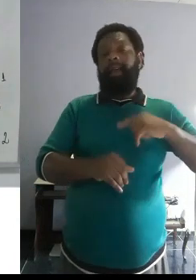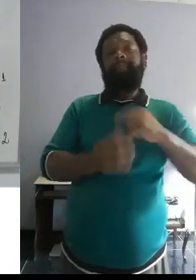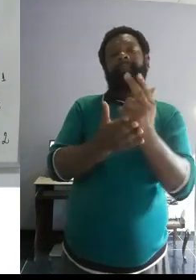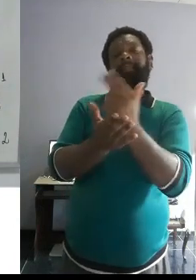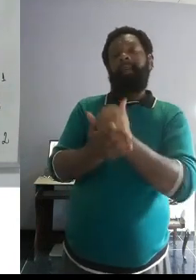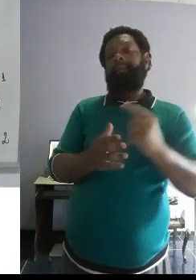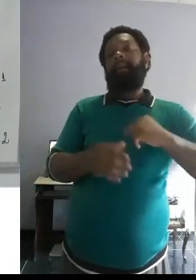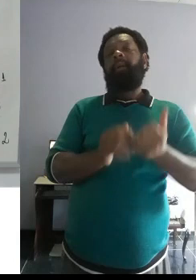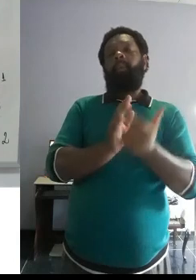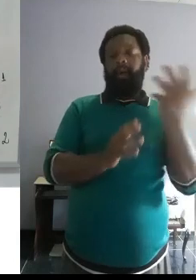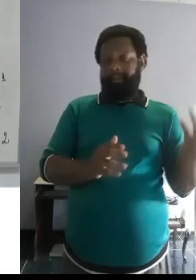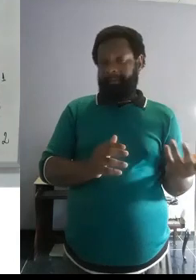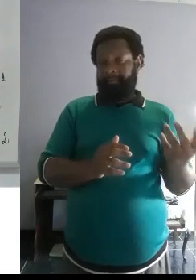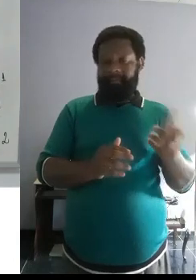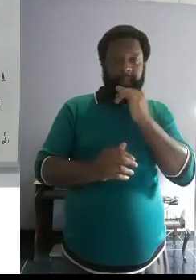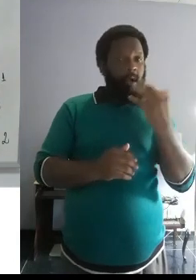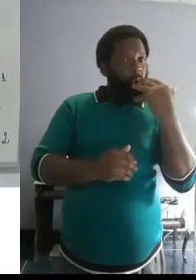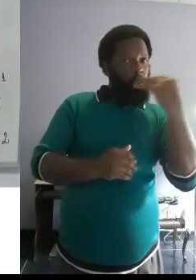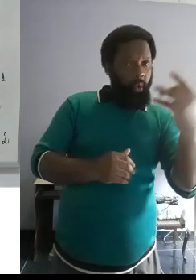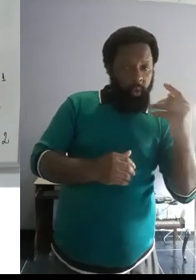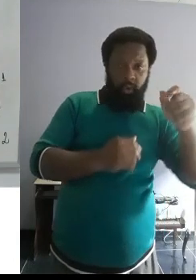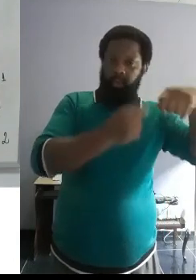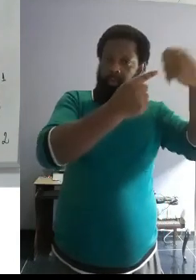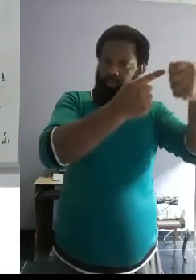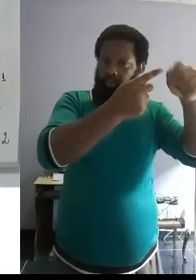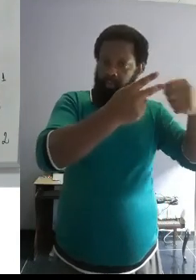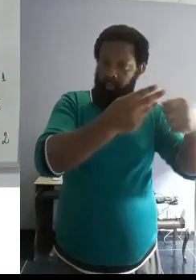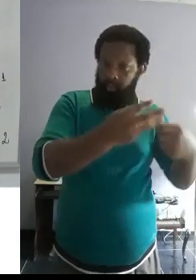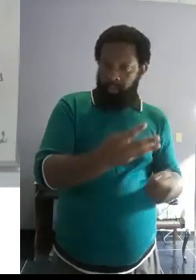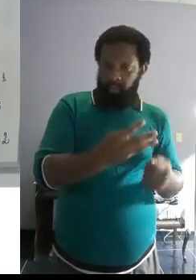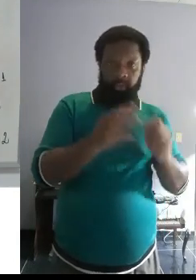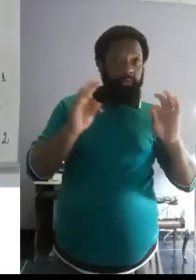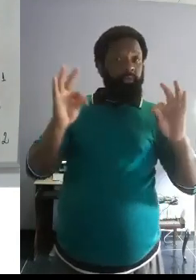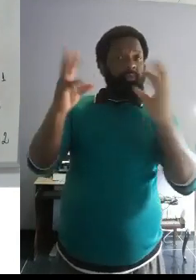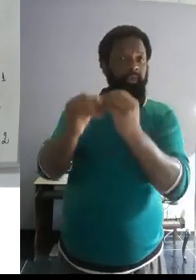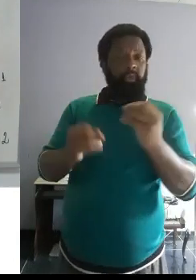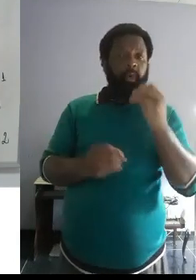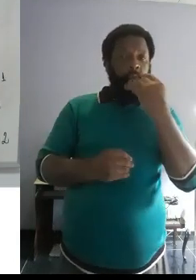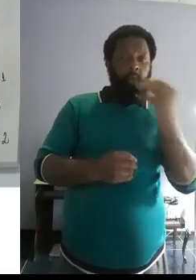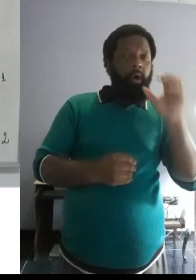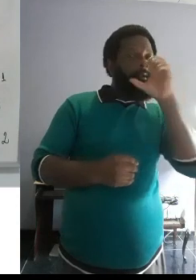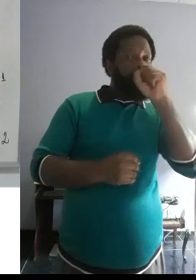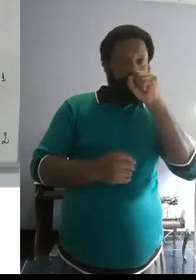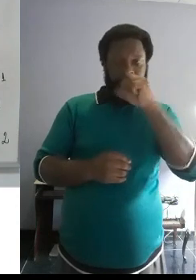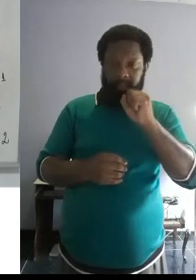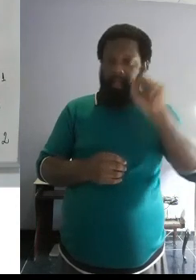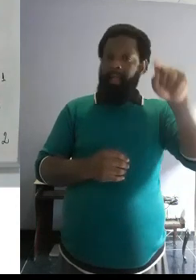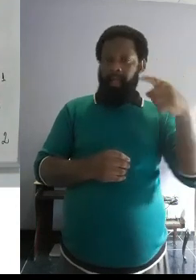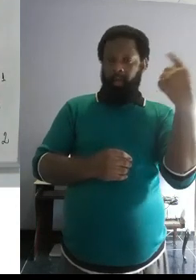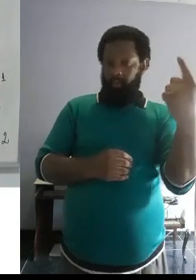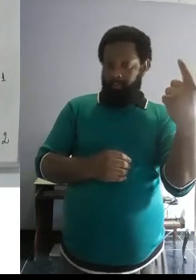ali, pessoal? Cada cor representa um elemento químico. Tudo aqui que é laranja representa um